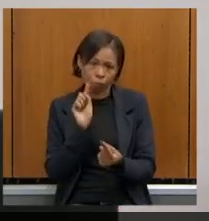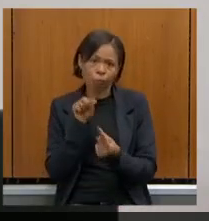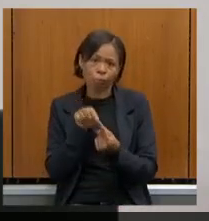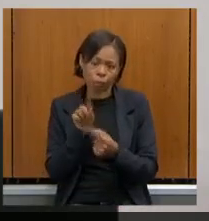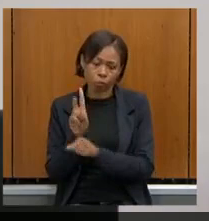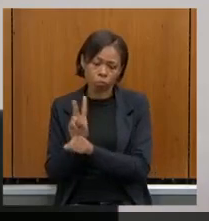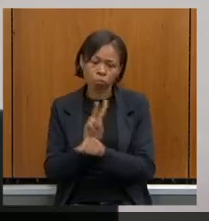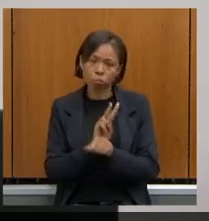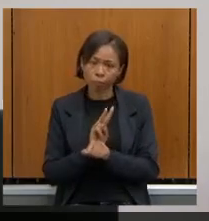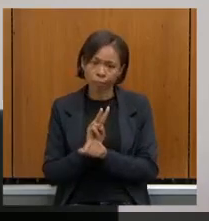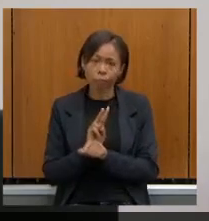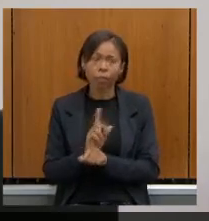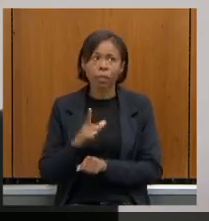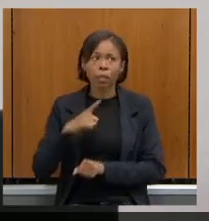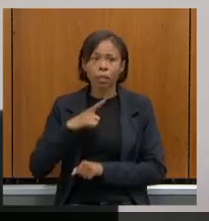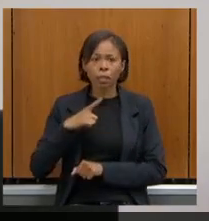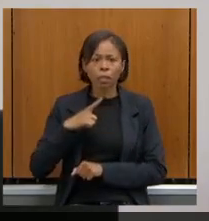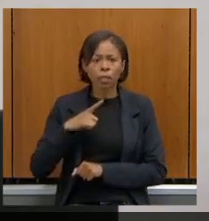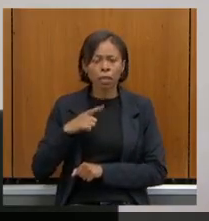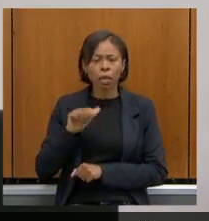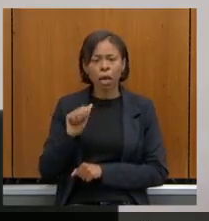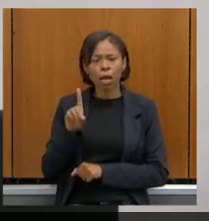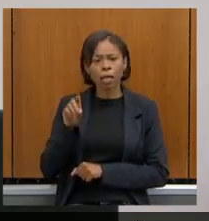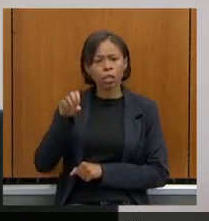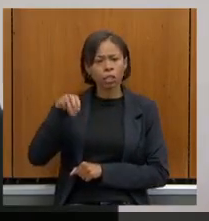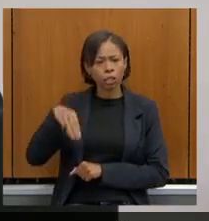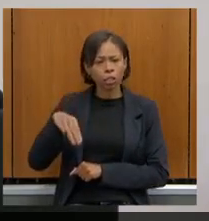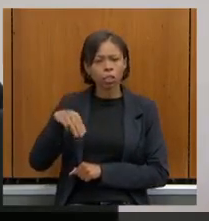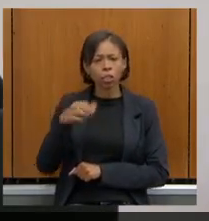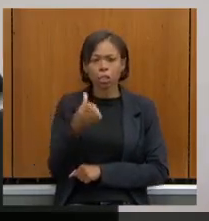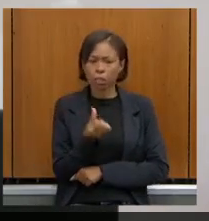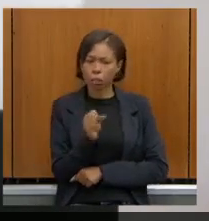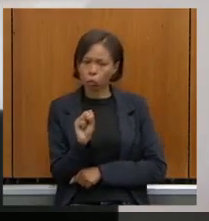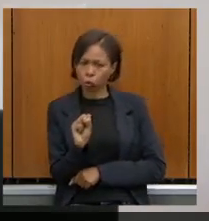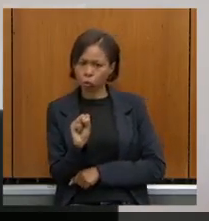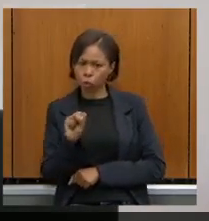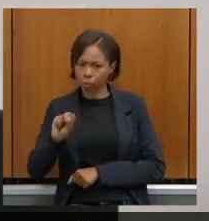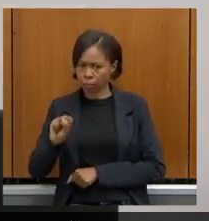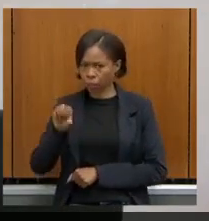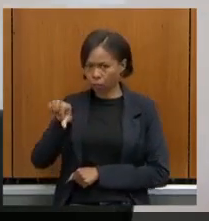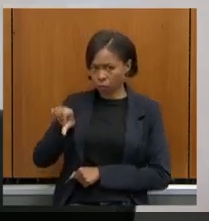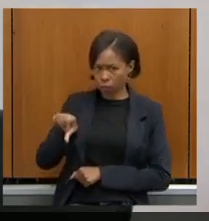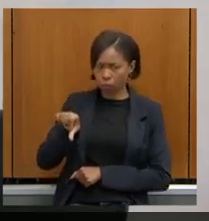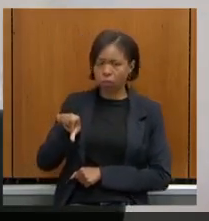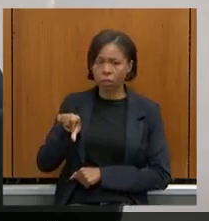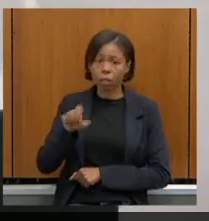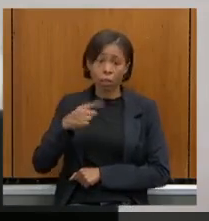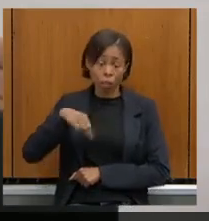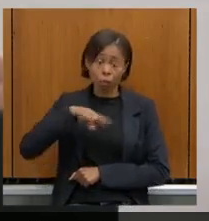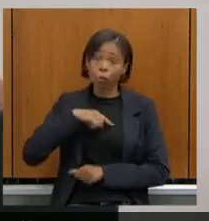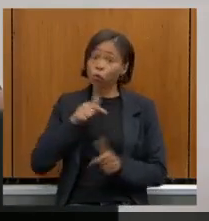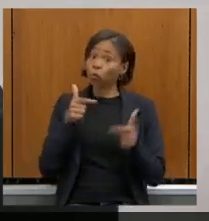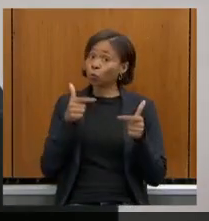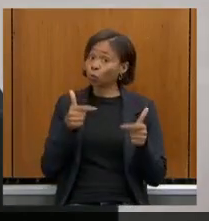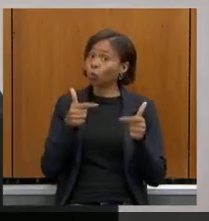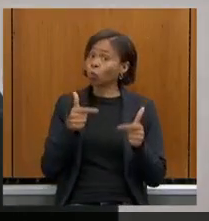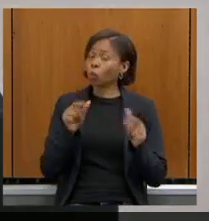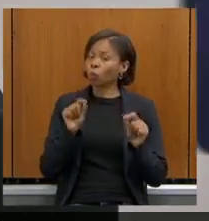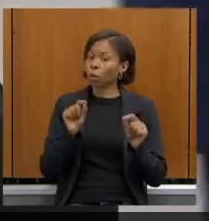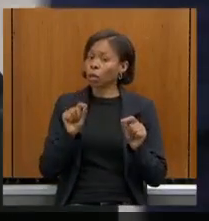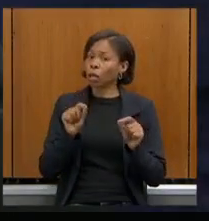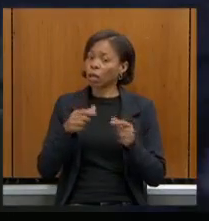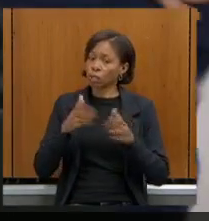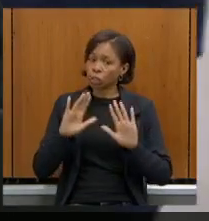temos essa adi 68 89 e por sorte nossa foi distribuída e a